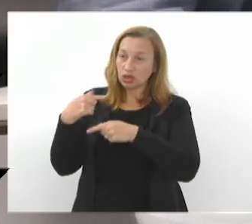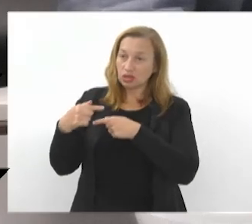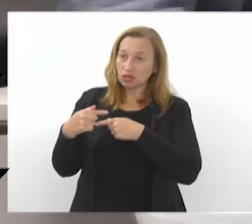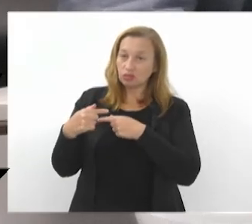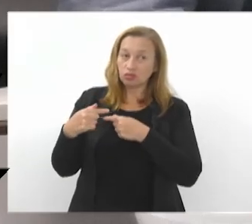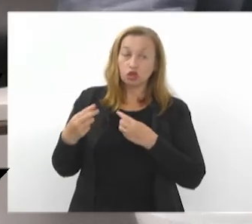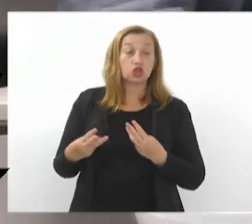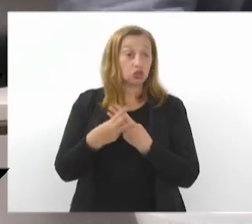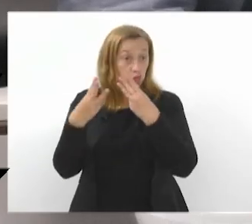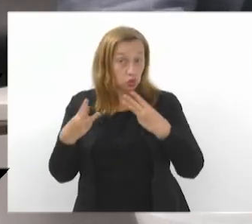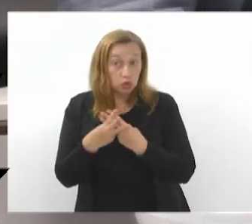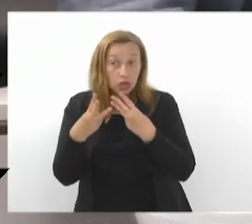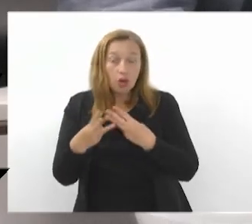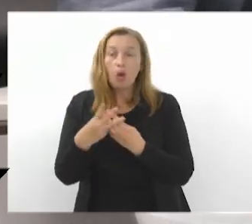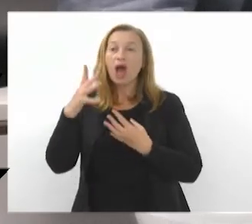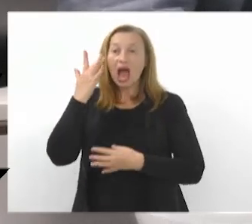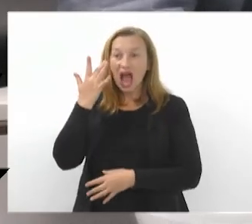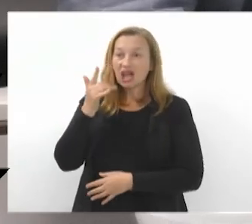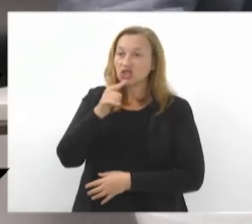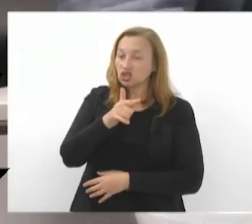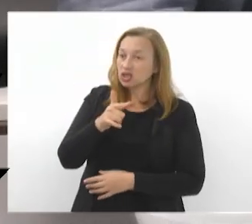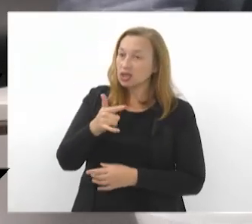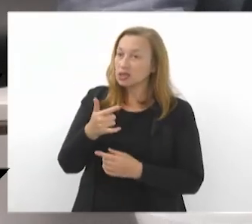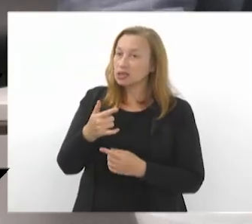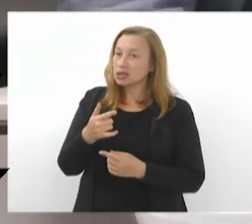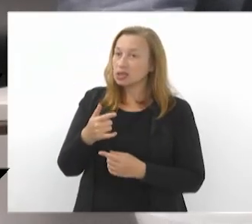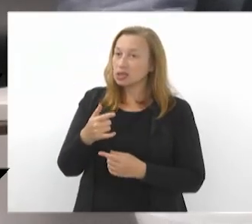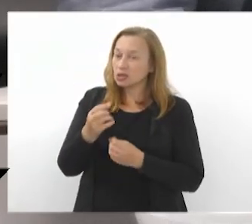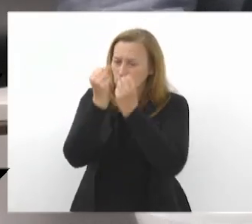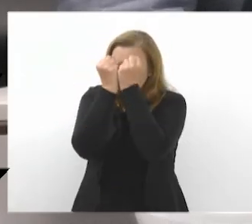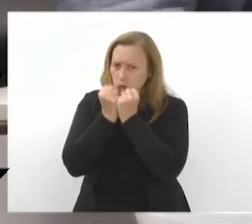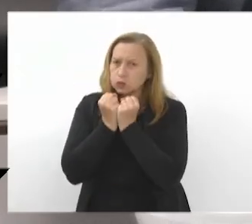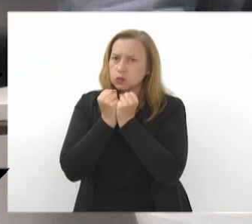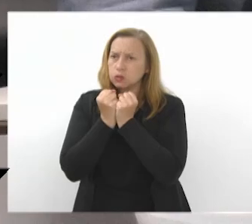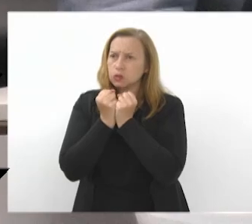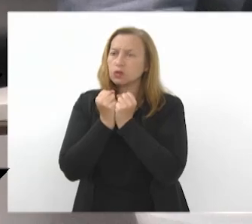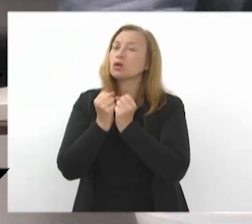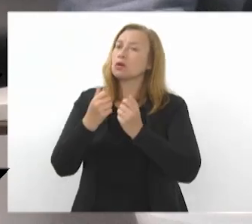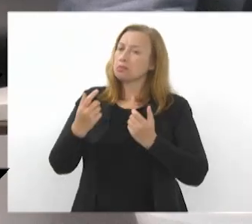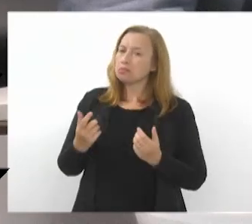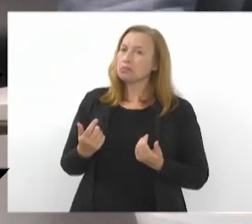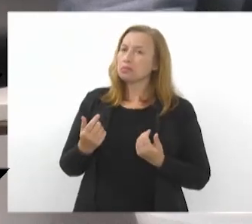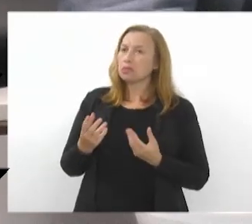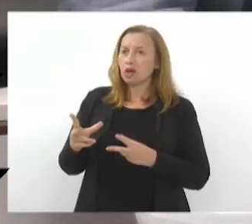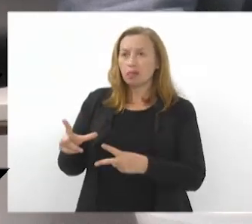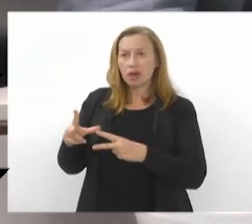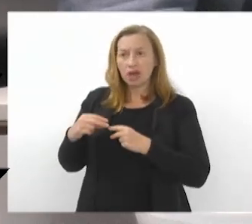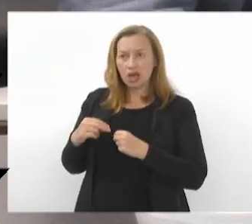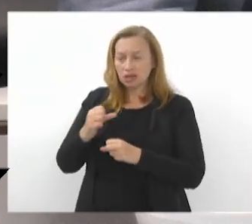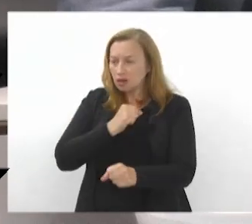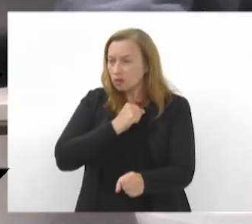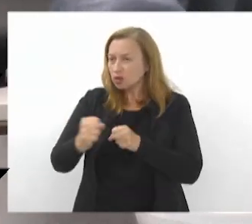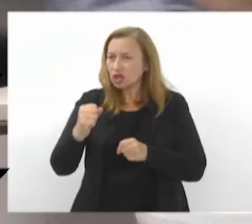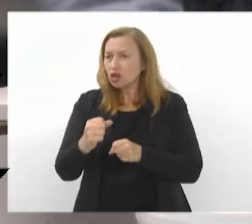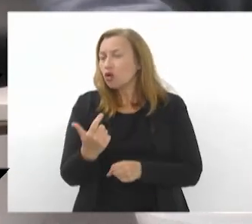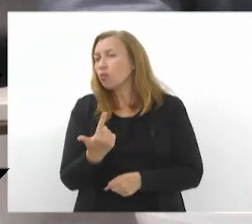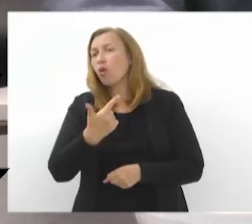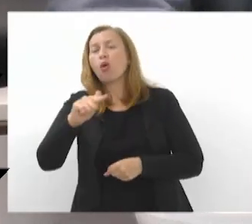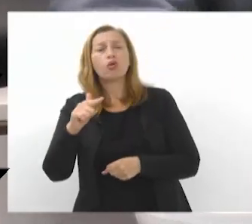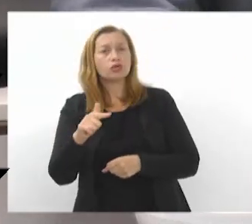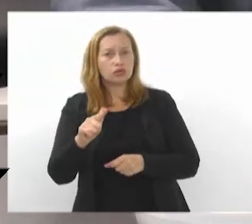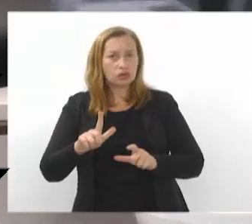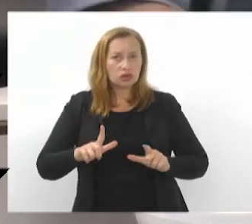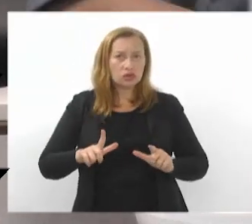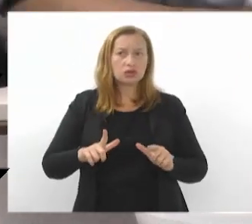eu acho que esse atentado terrorista merece, sim, ser repudiado, assim como vários outros atos